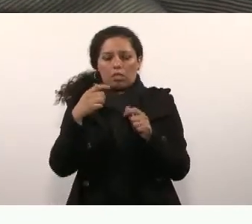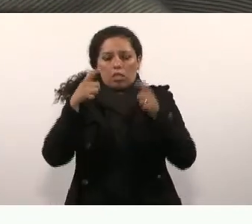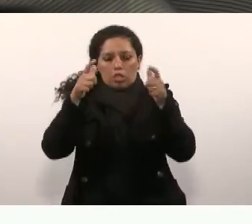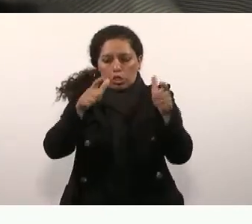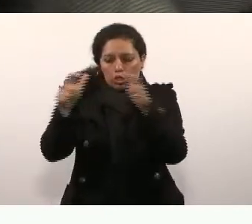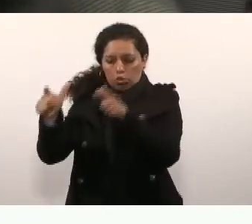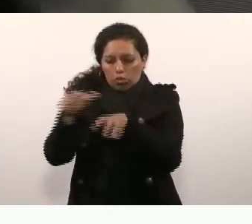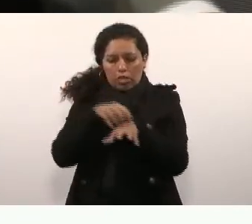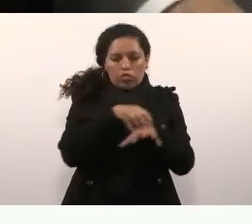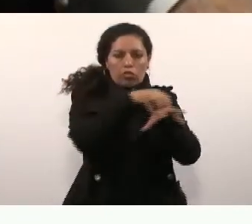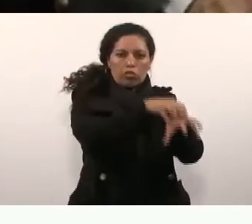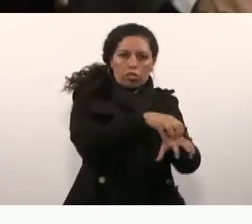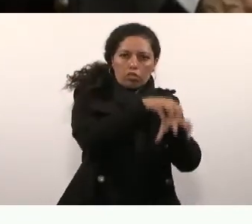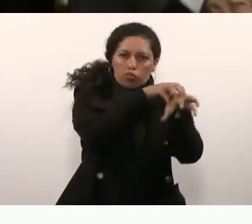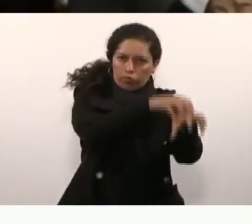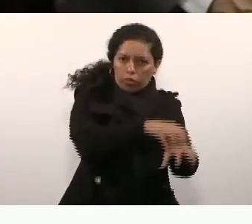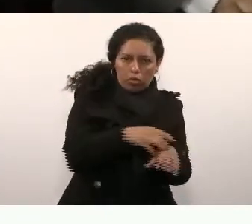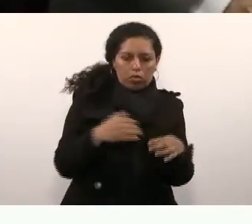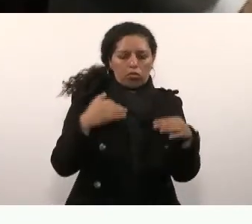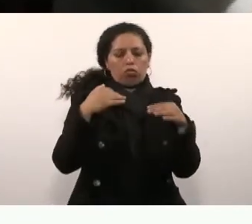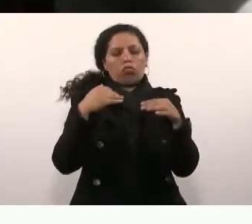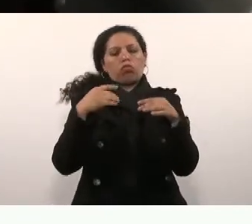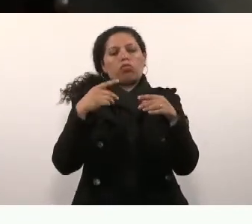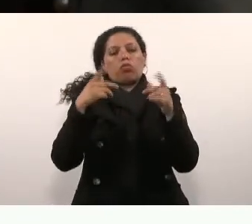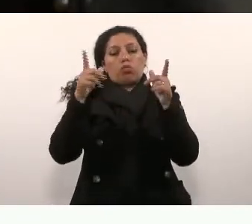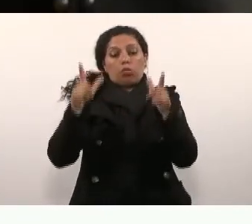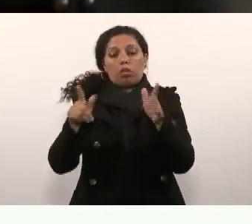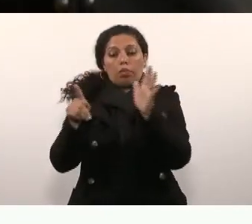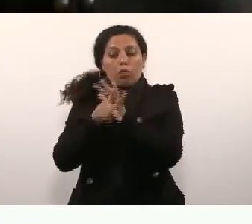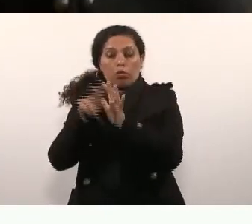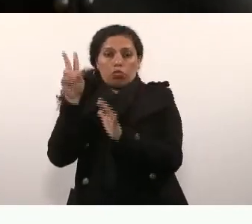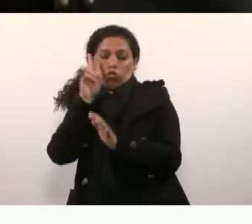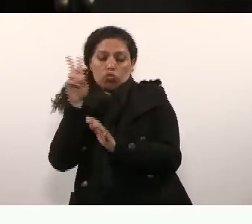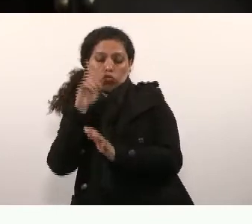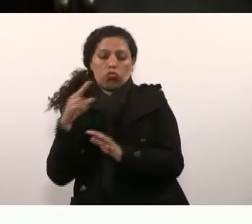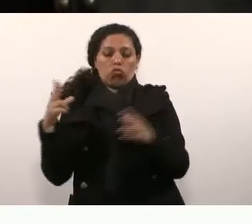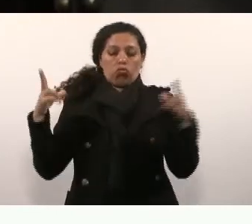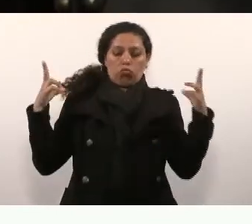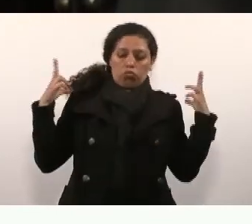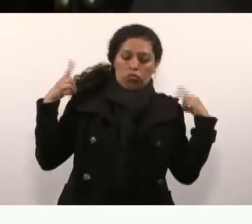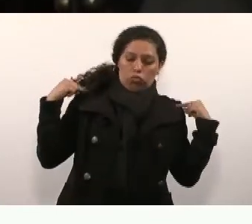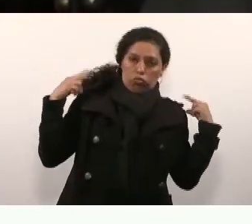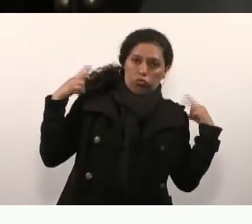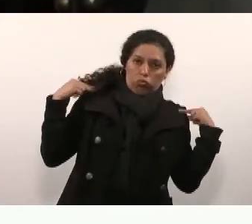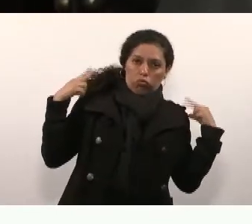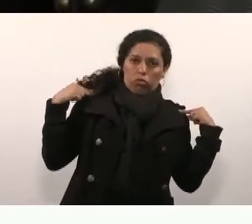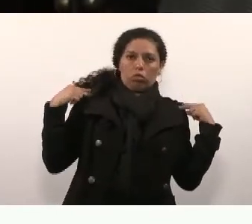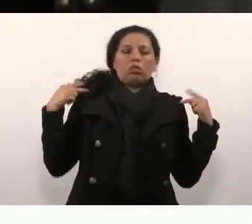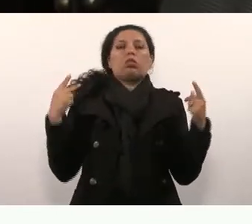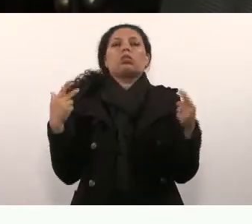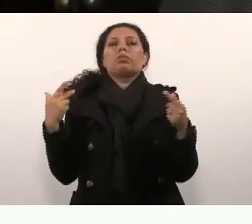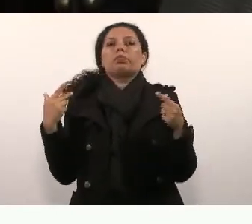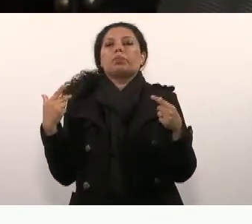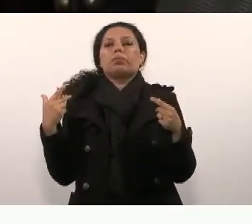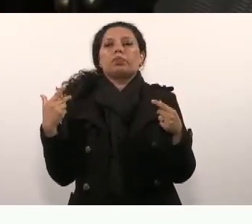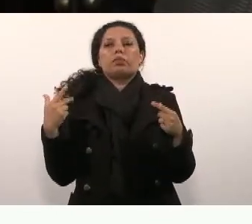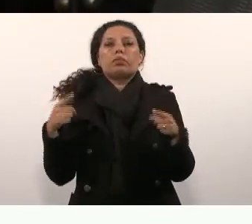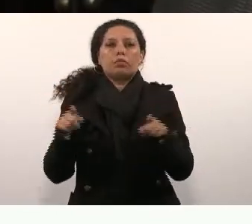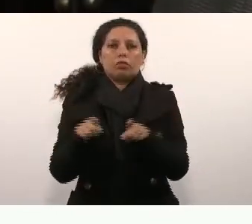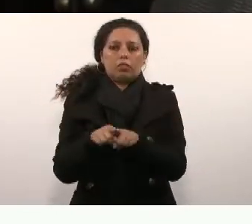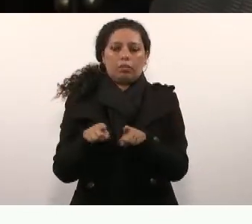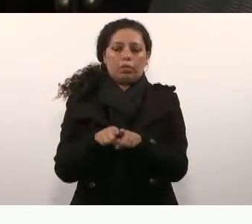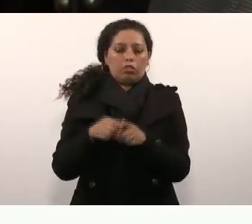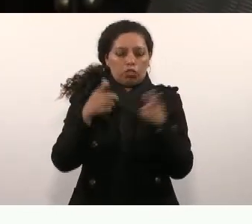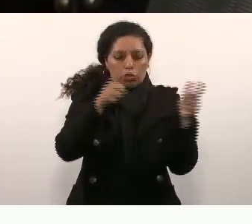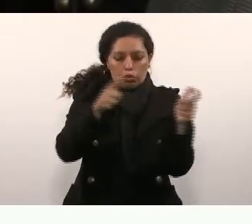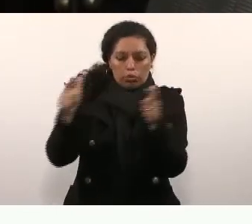terminais metroviários, nos transportes públicos, nos monumentos históricos, em atrações turísticas, nos indicativos de acesso às praias, na sinalização de vias